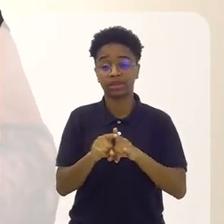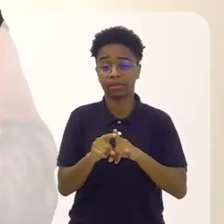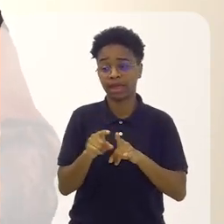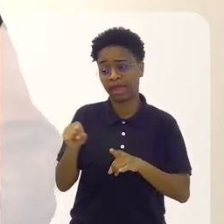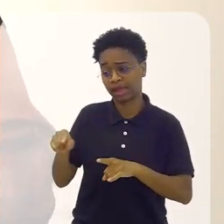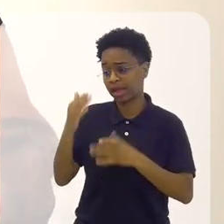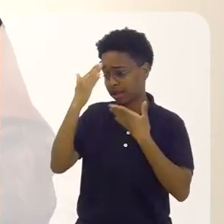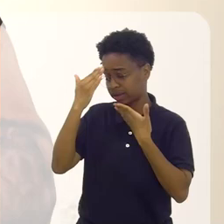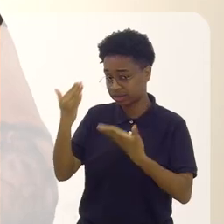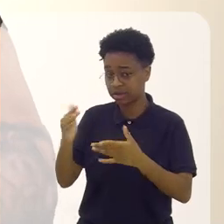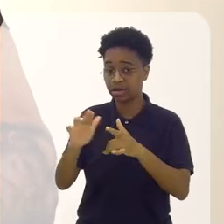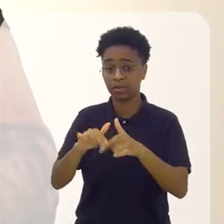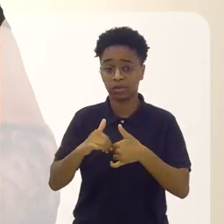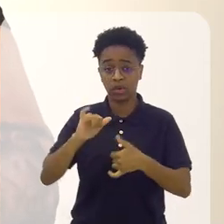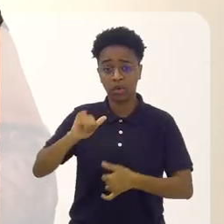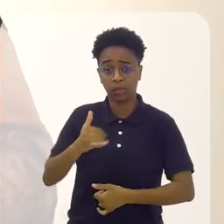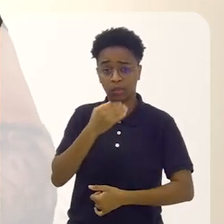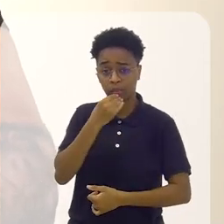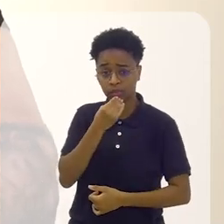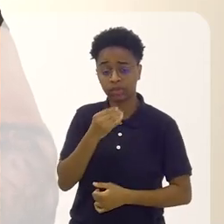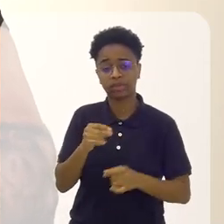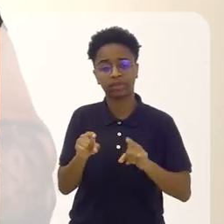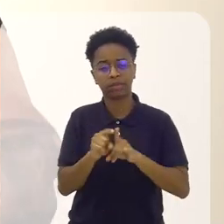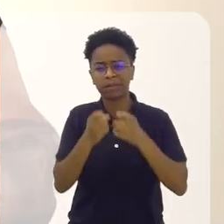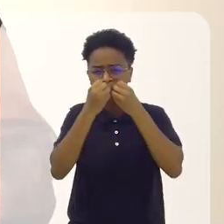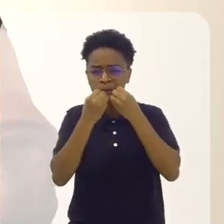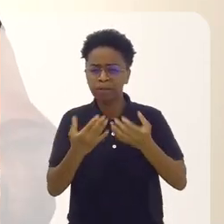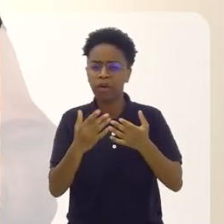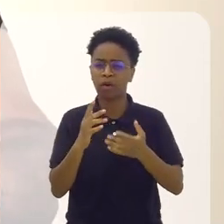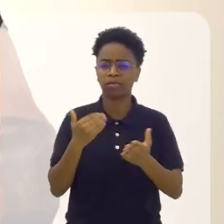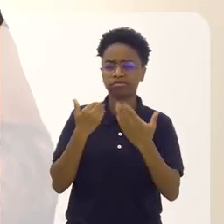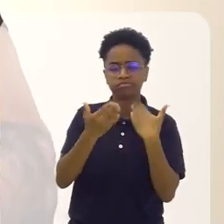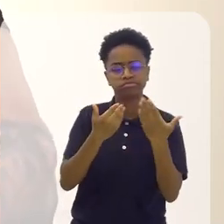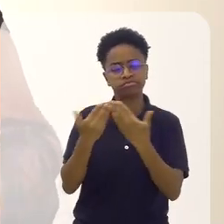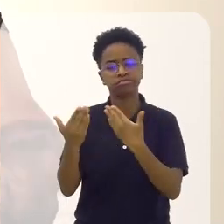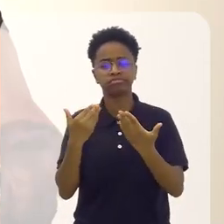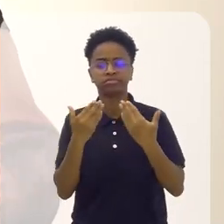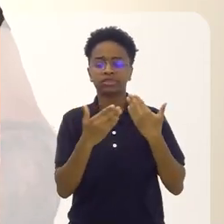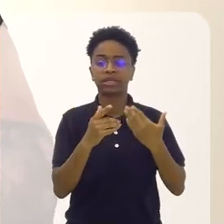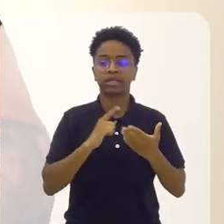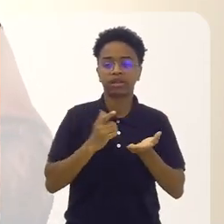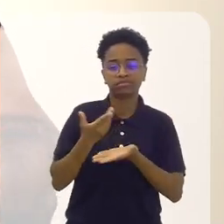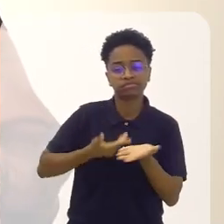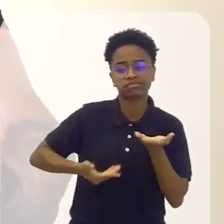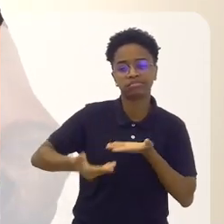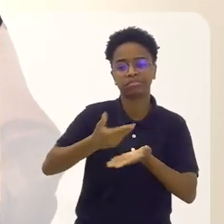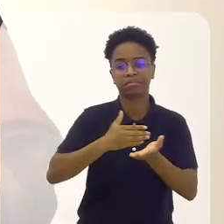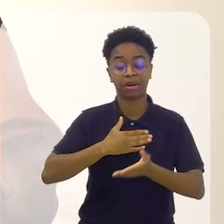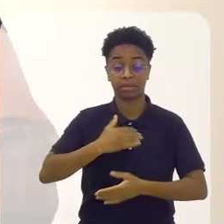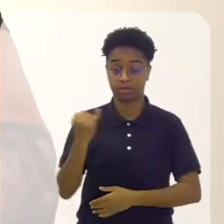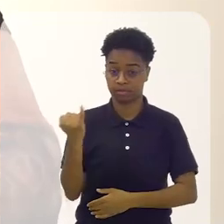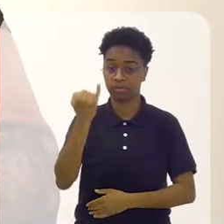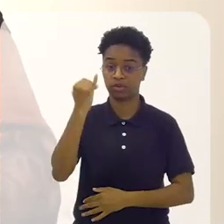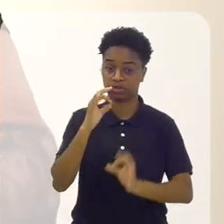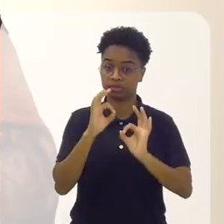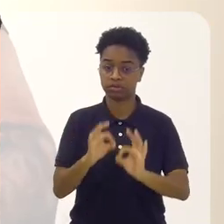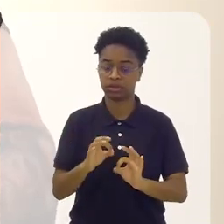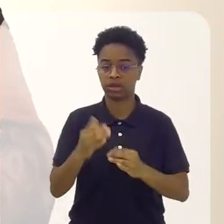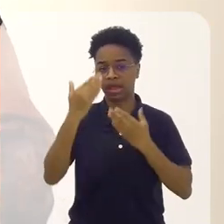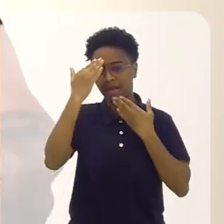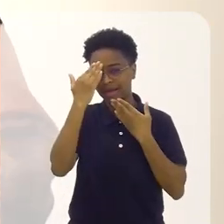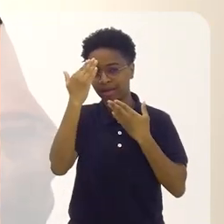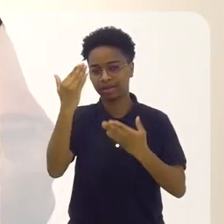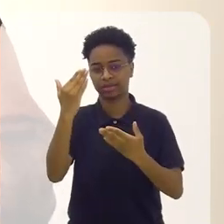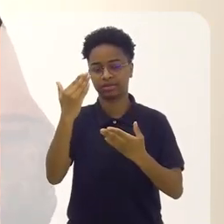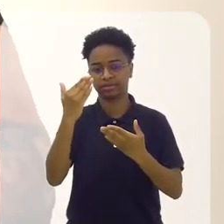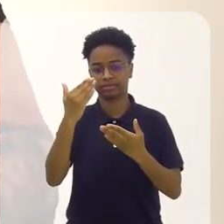Então, e agradecer a você também pelo espaço. É muito bom estar aqui, né, conversar, poder ter essa troca, para mim é muito importante.